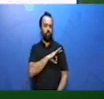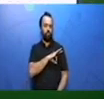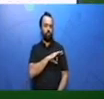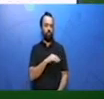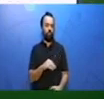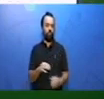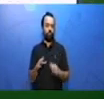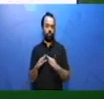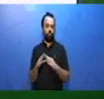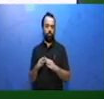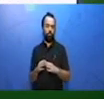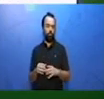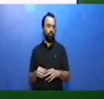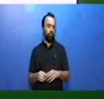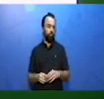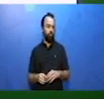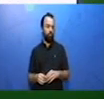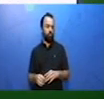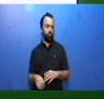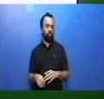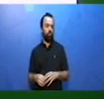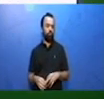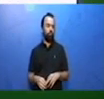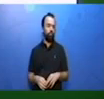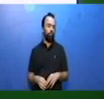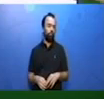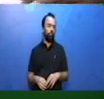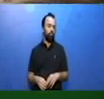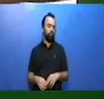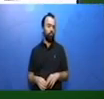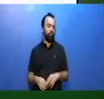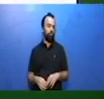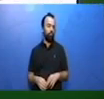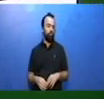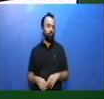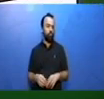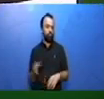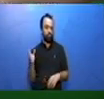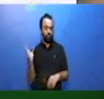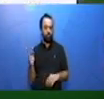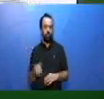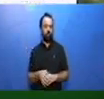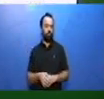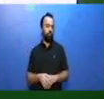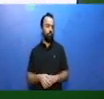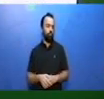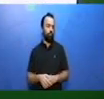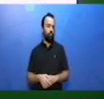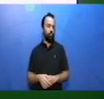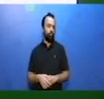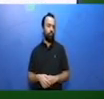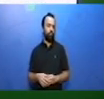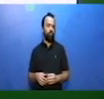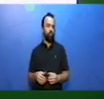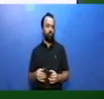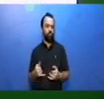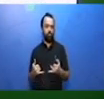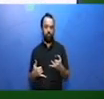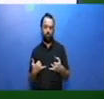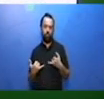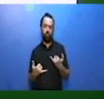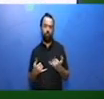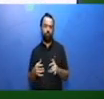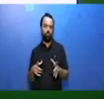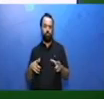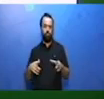responsável por garantir a segurança dos moradores. Facinho, né? Tá aqui. Área de lazer, local de